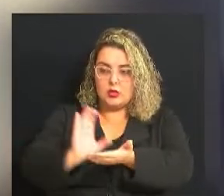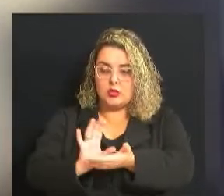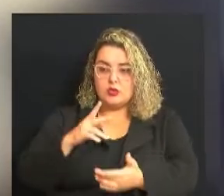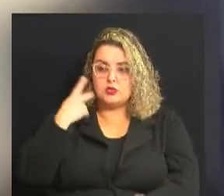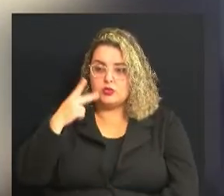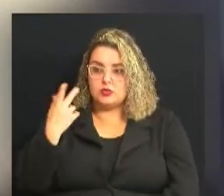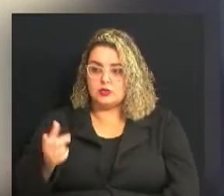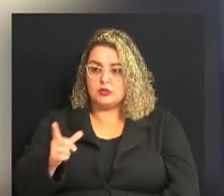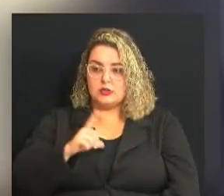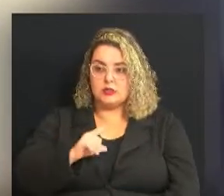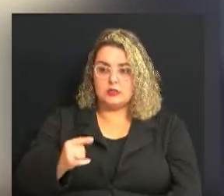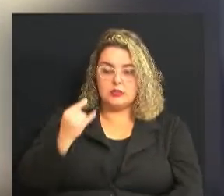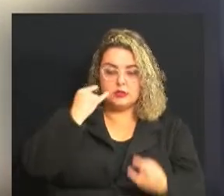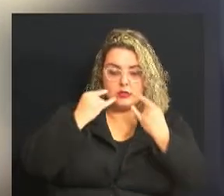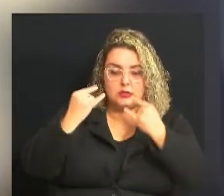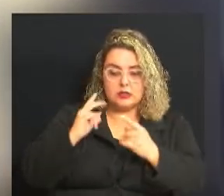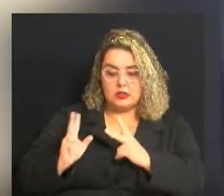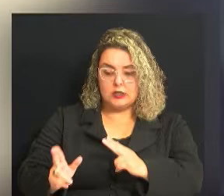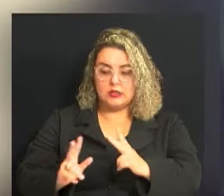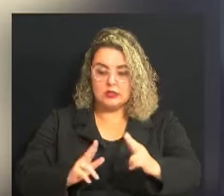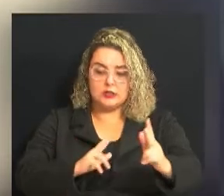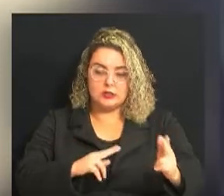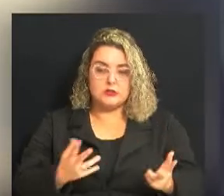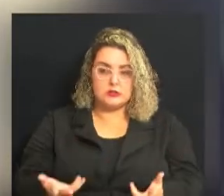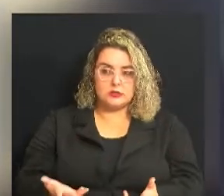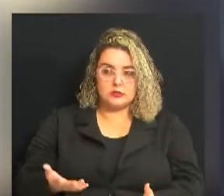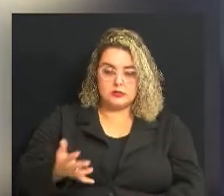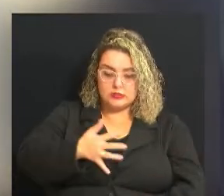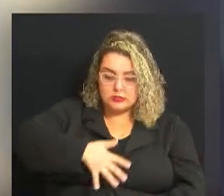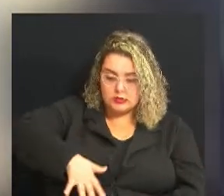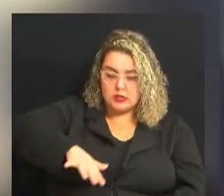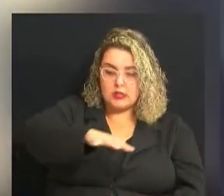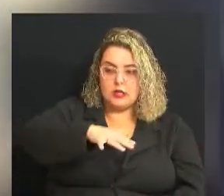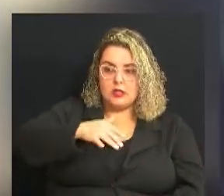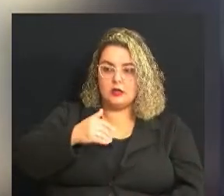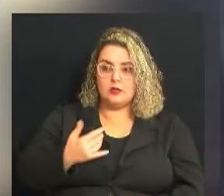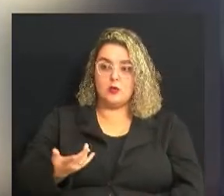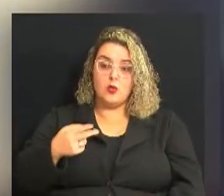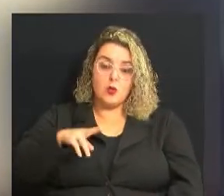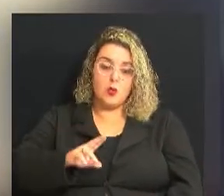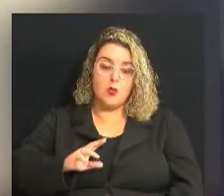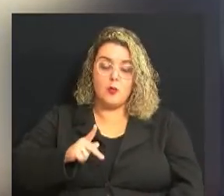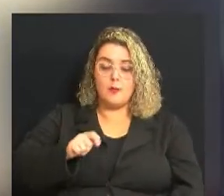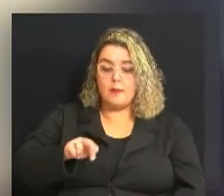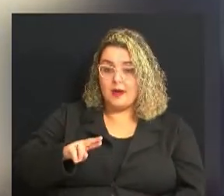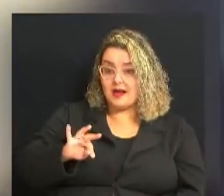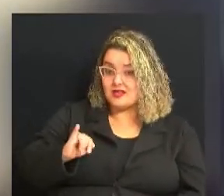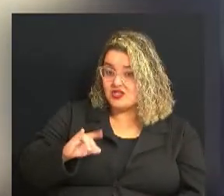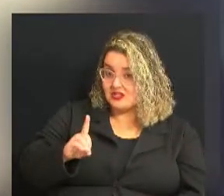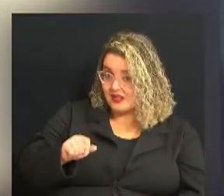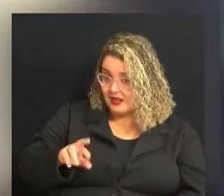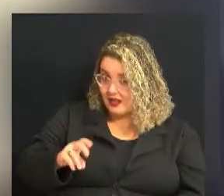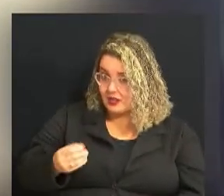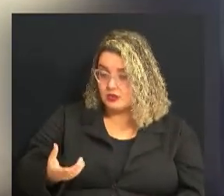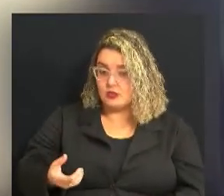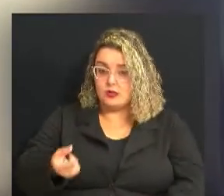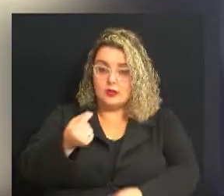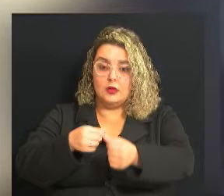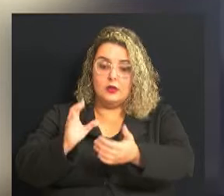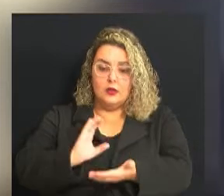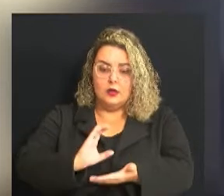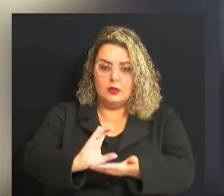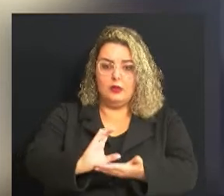têm o mesmo interesse, tá? Na região ou partidário, e destinar esses valores. Porque esses